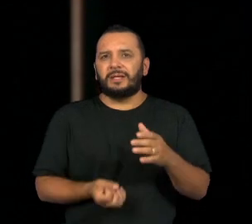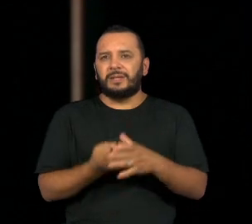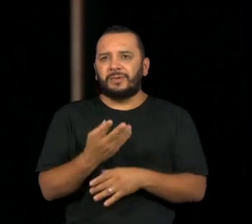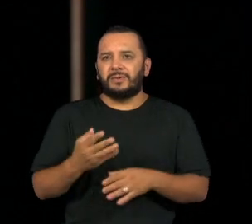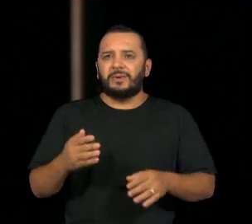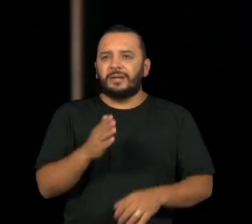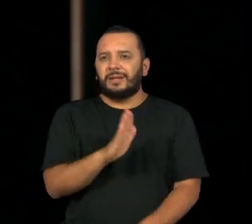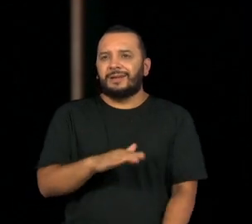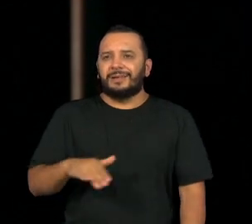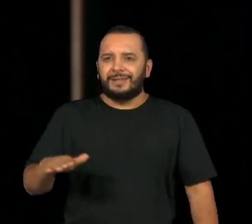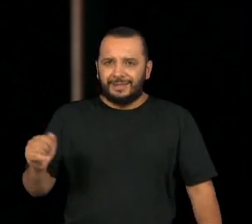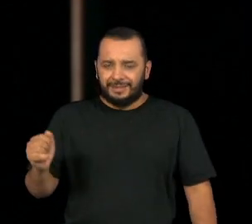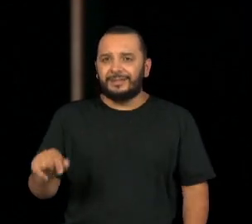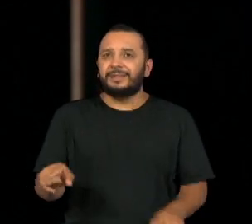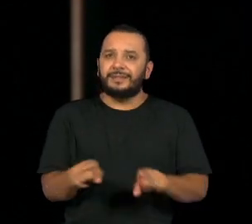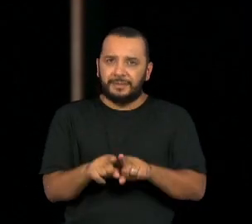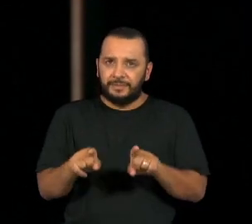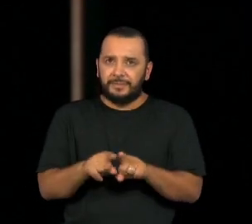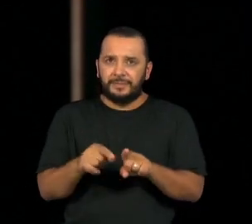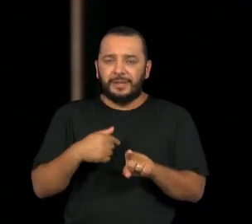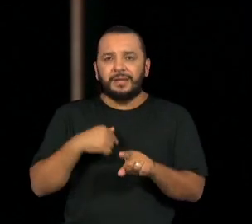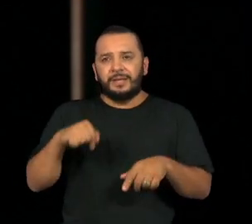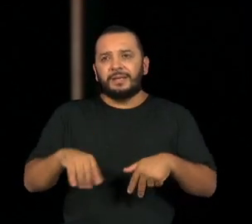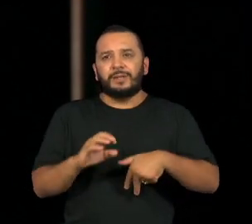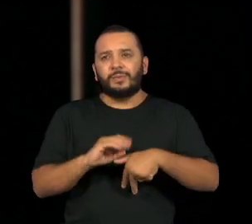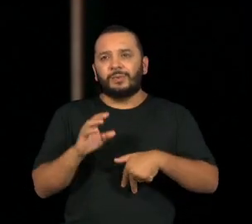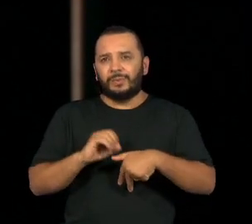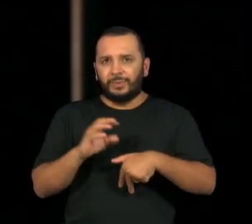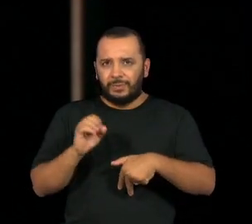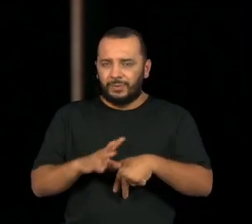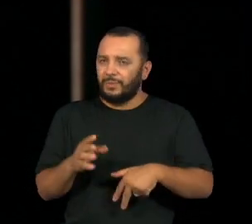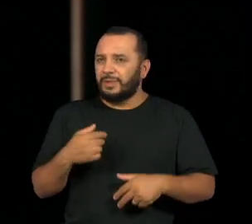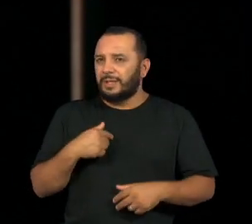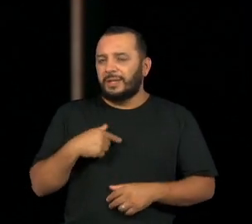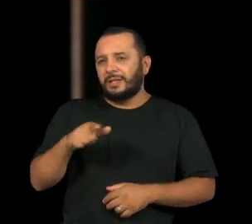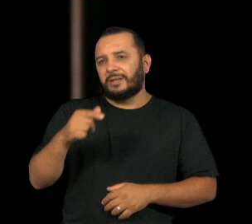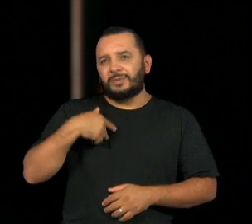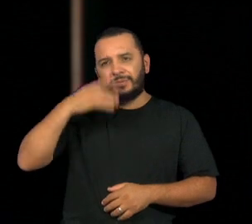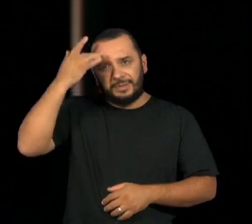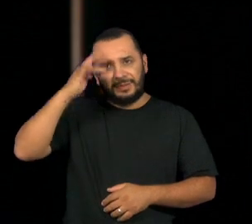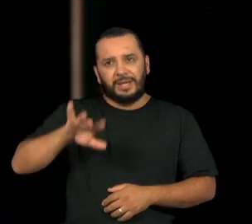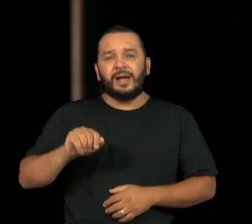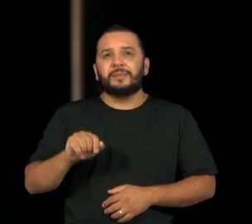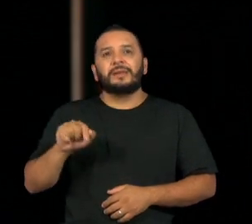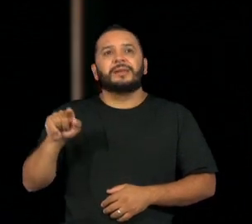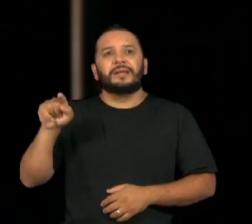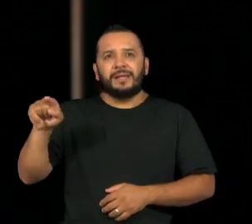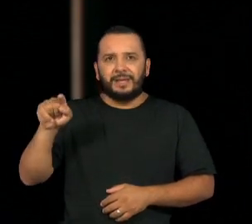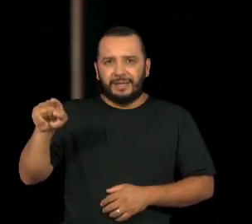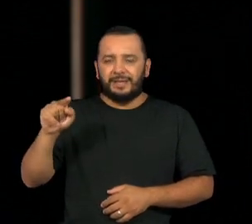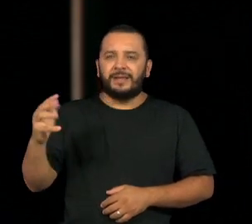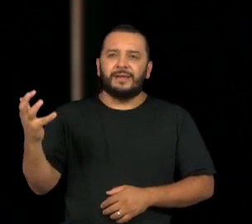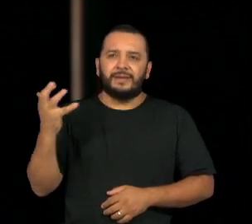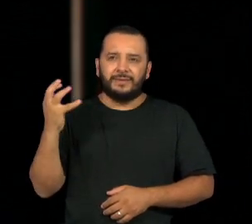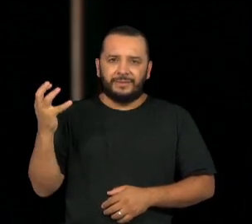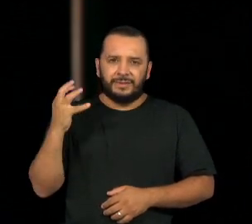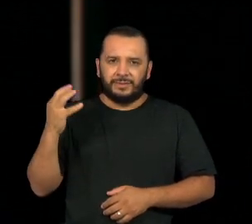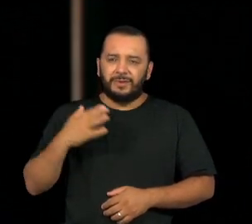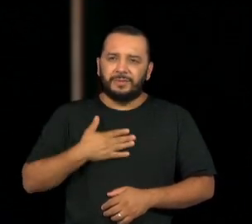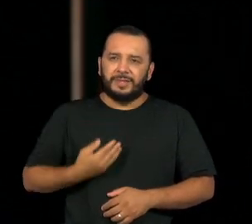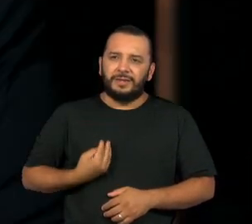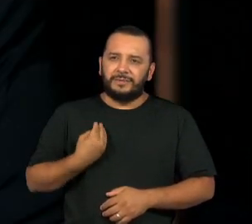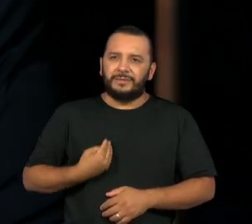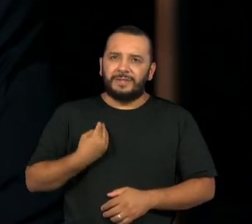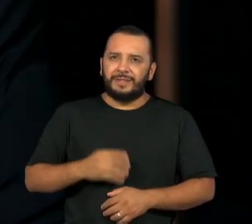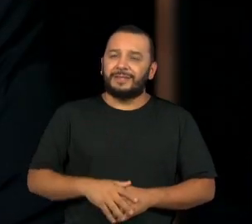infantil, sobretudo para os programas da TV Cultura. Sem saber ele foi muito influente para a minha vida.